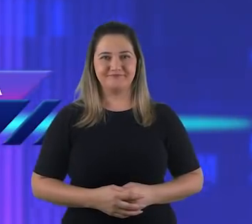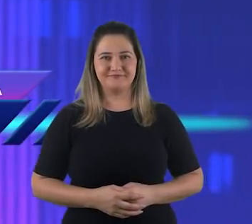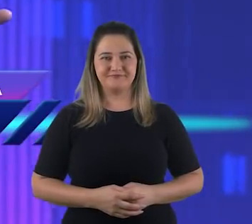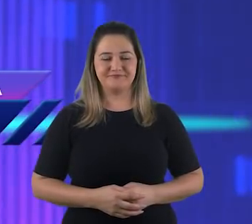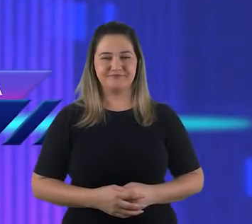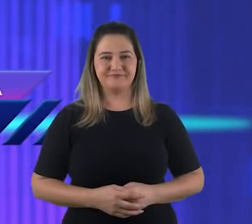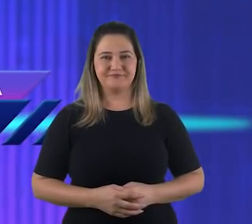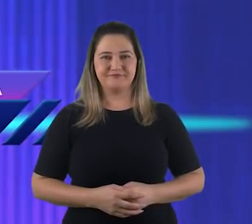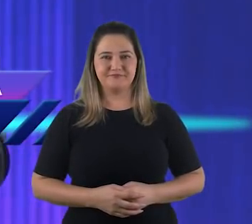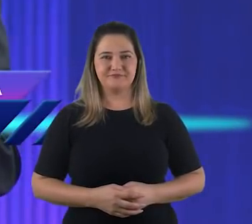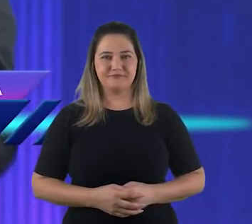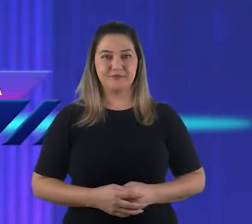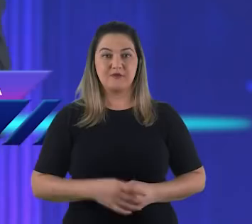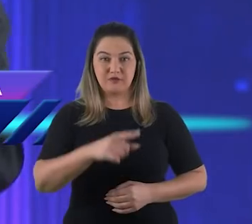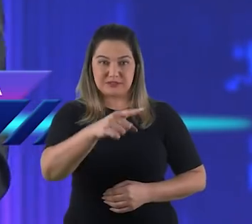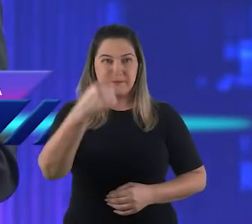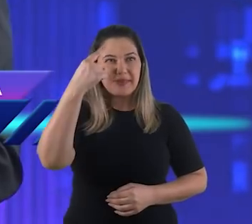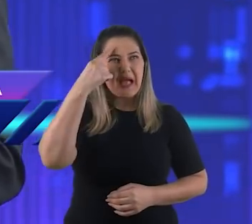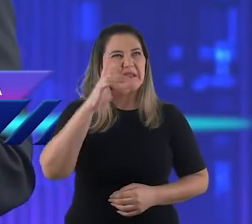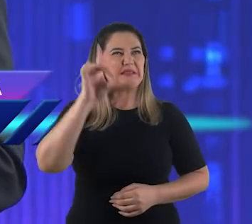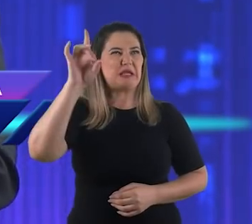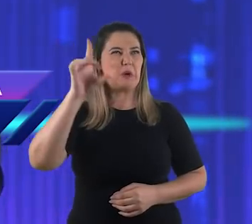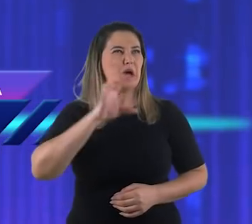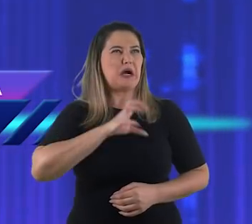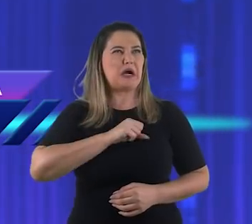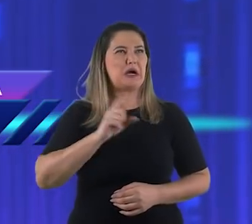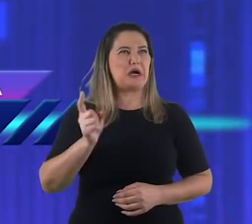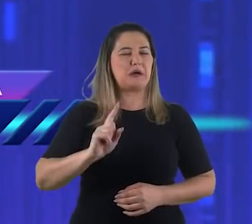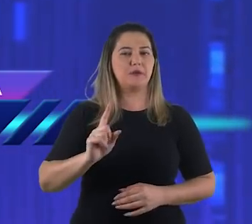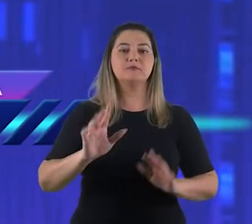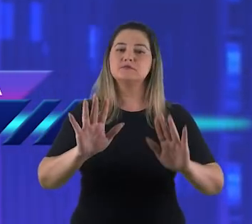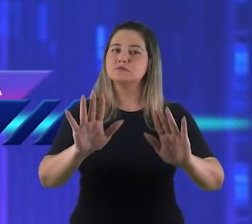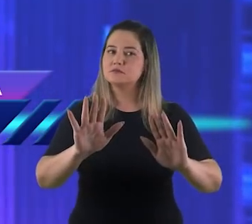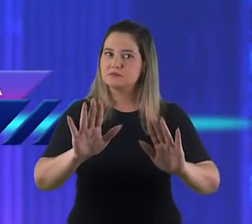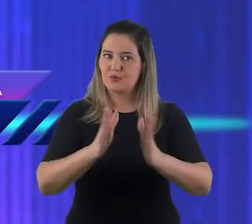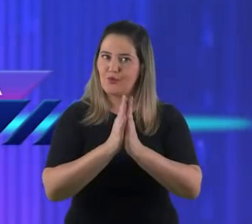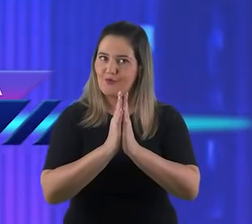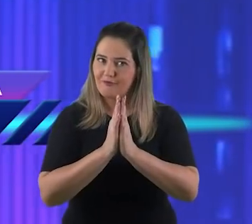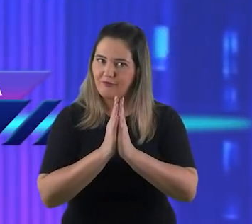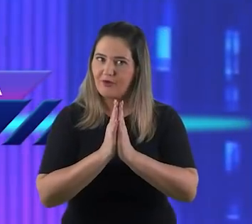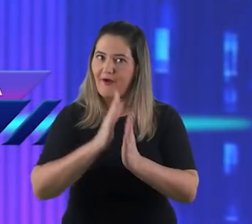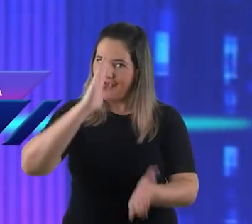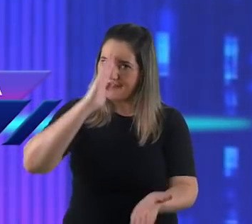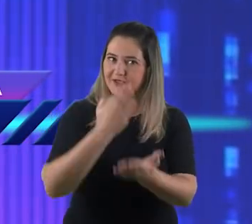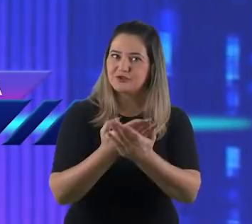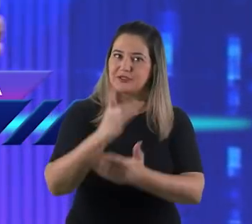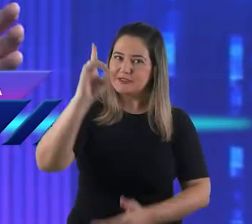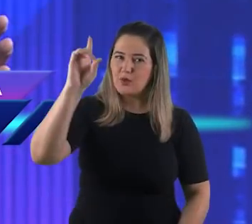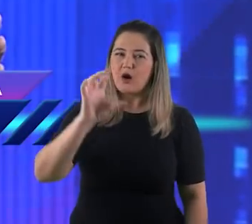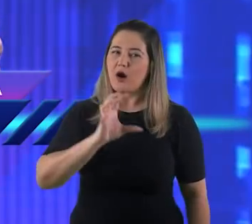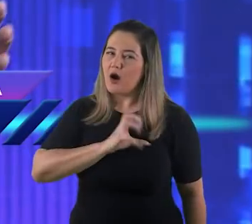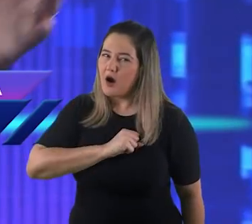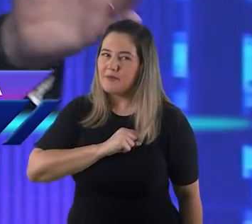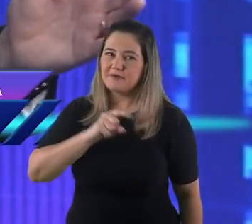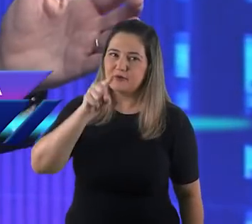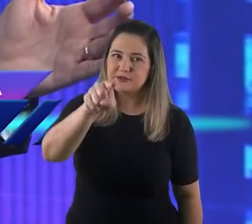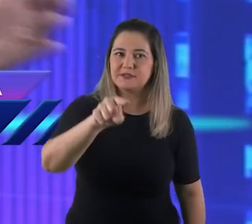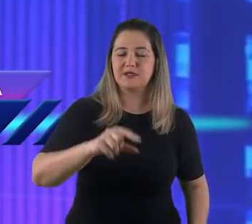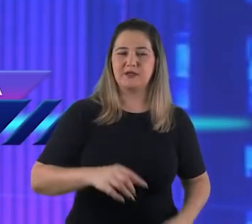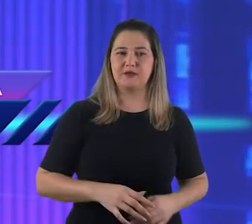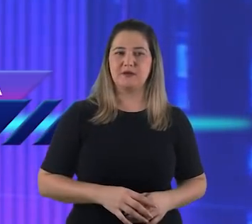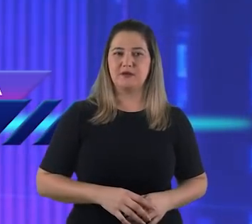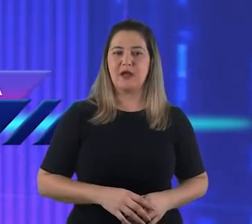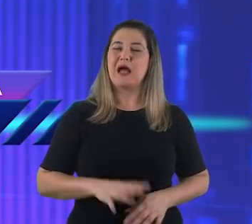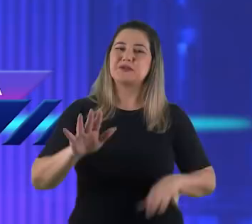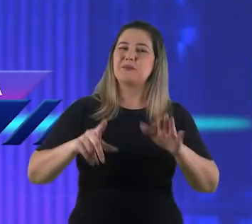Não acredite jamais de que Deus não te ama. Porque Ele te ama sim. Pastor, me ama,